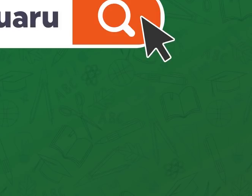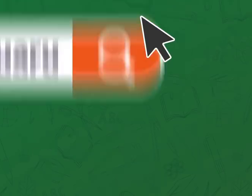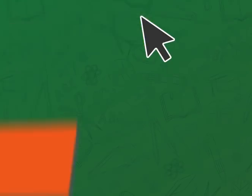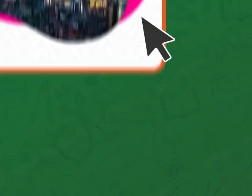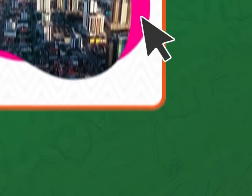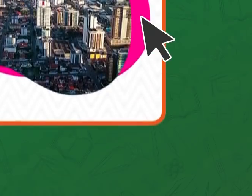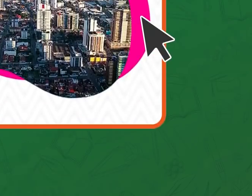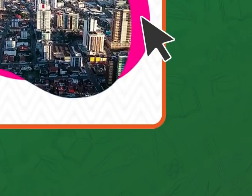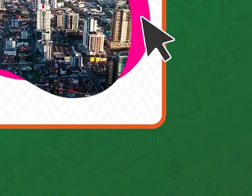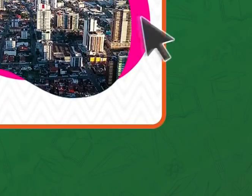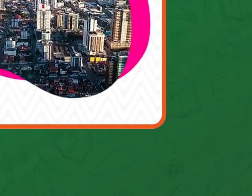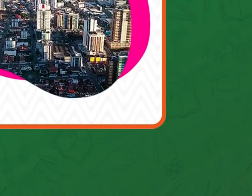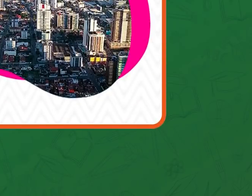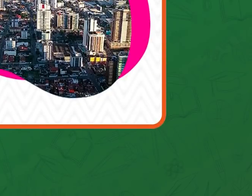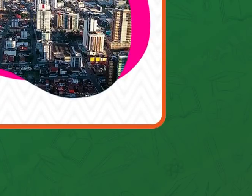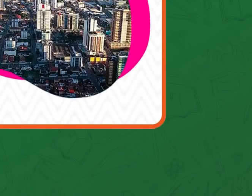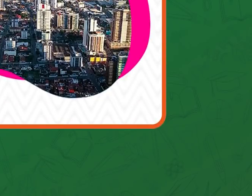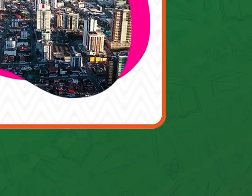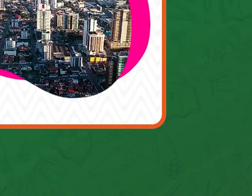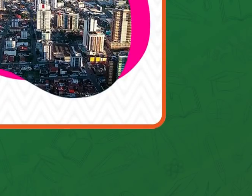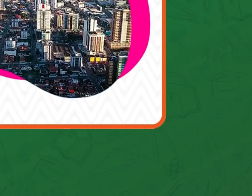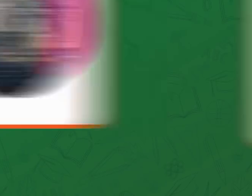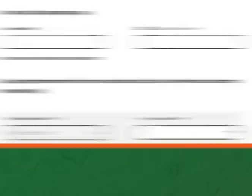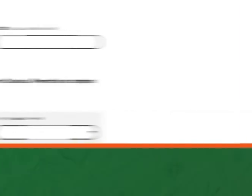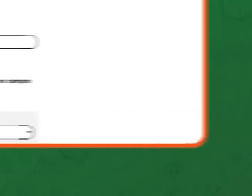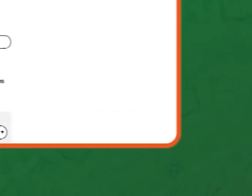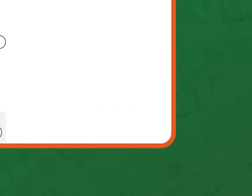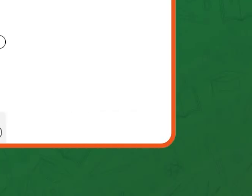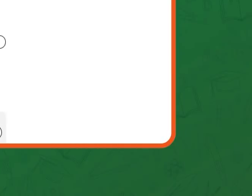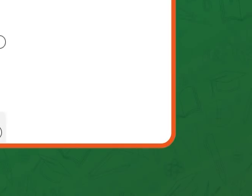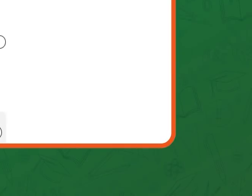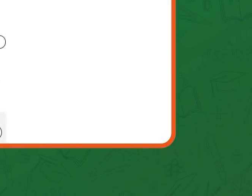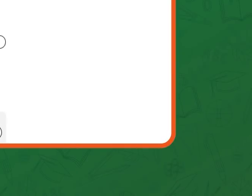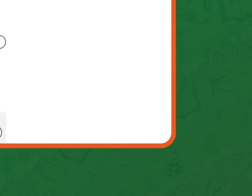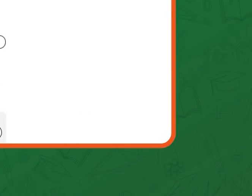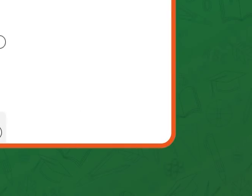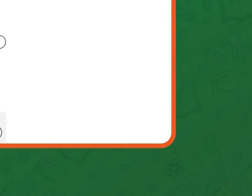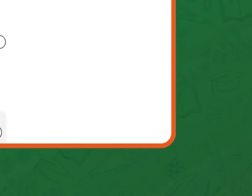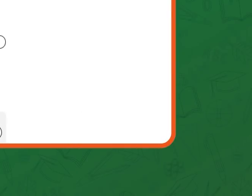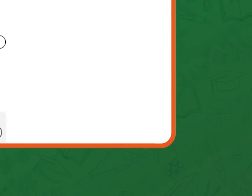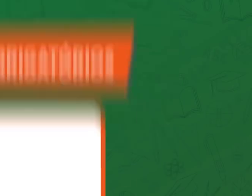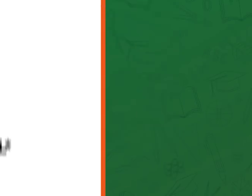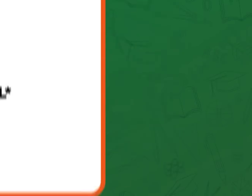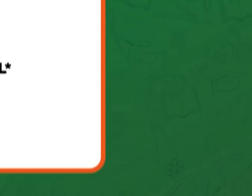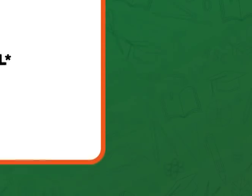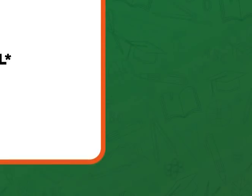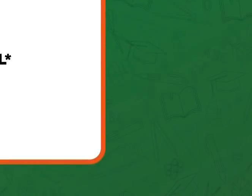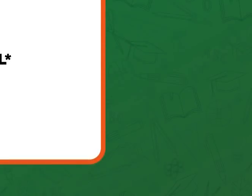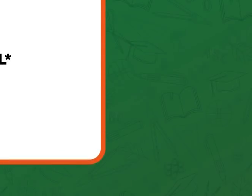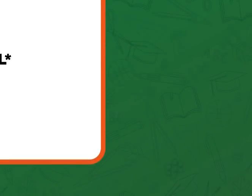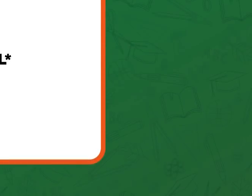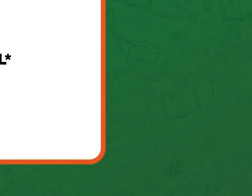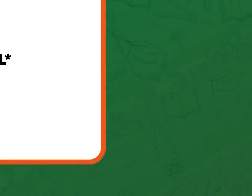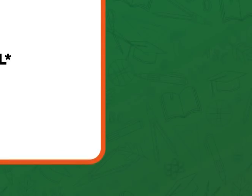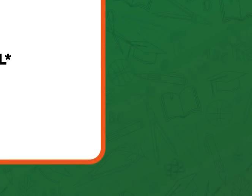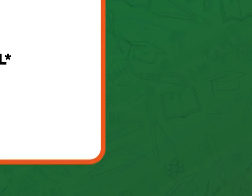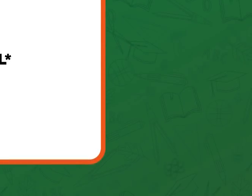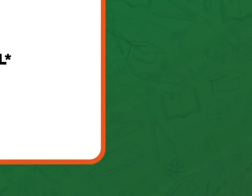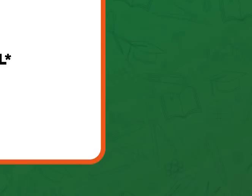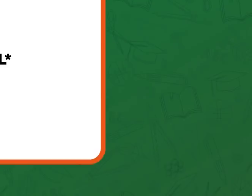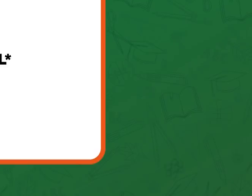www.escolamais.com/caruaru e clique na opção Quero me inscrever. Preencha seus dados com muita atenção. É preciso preencher os